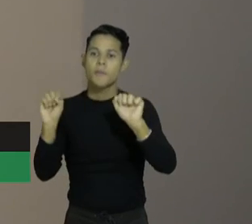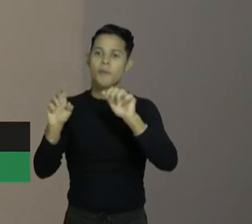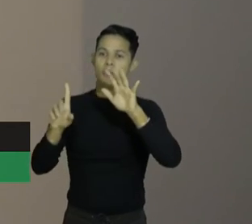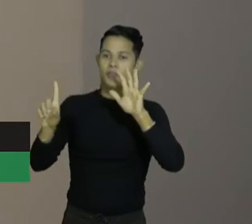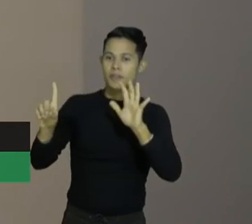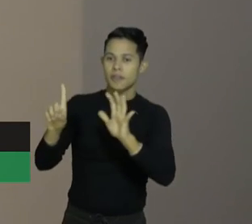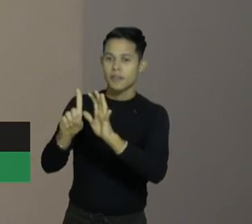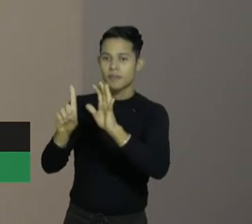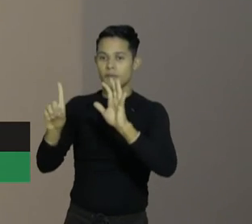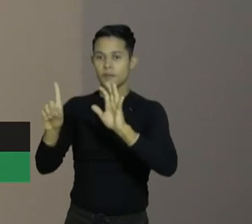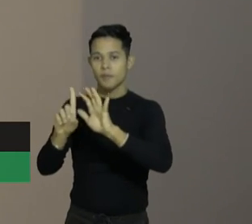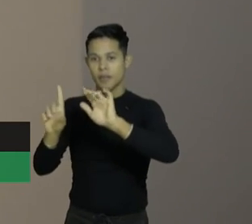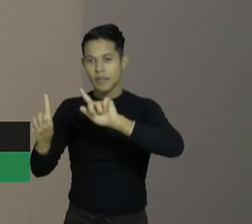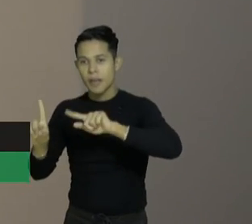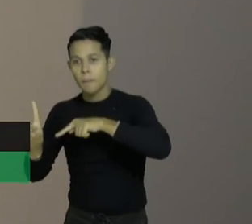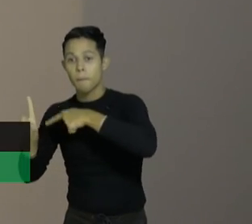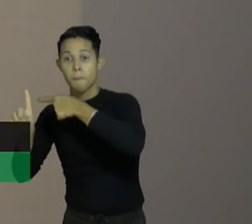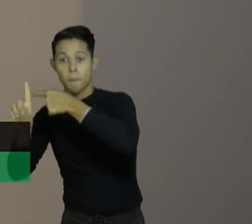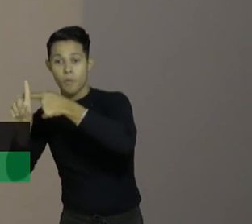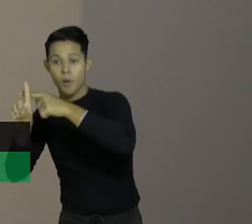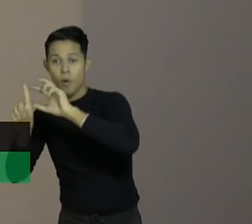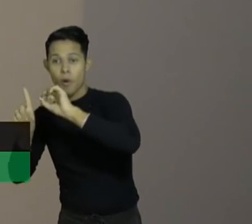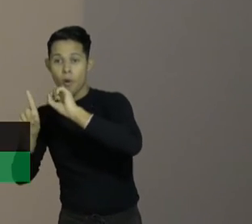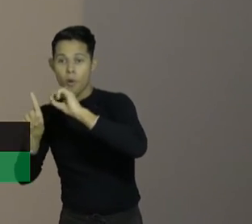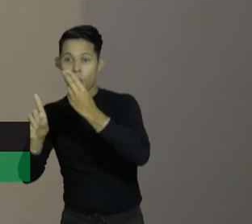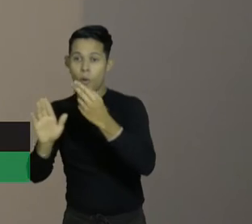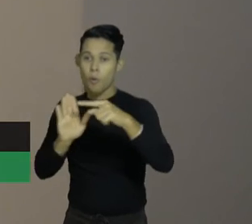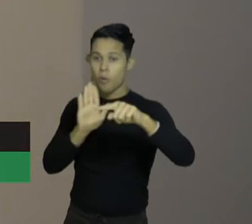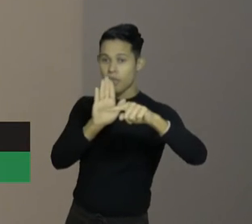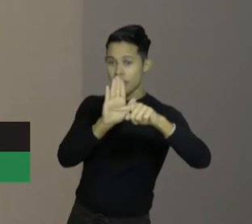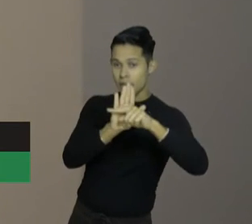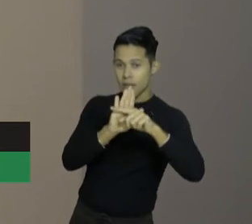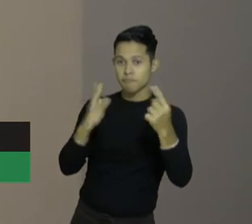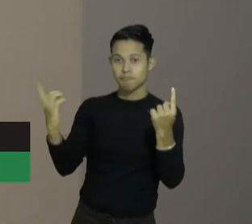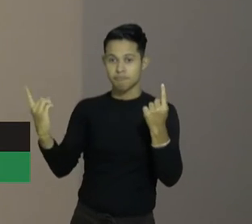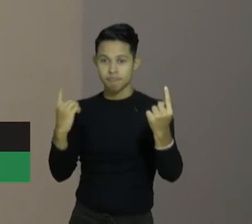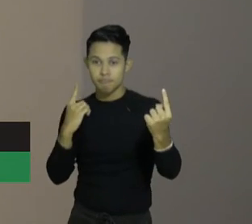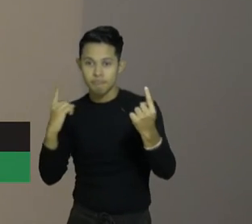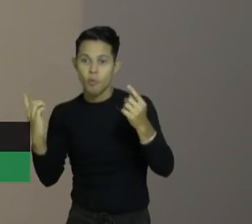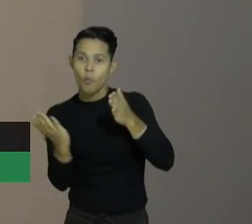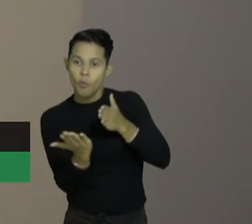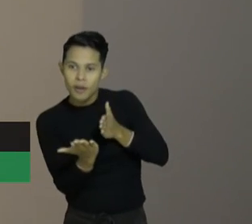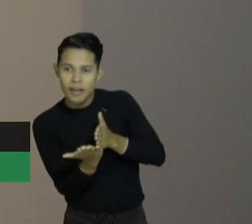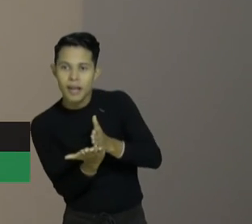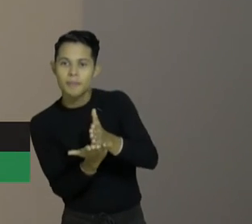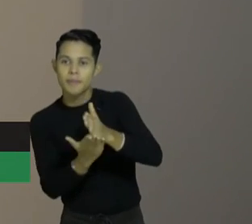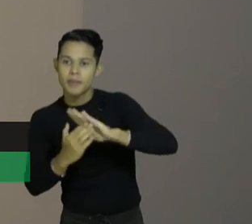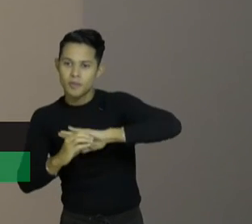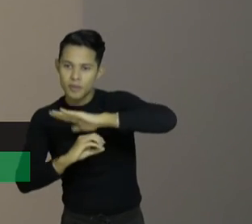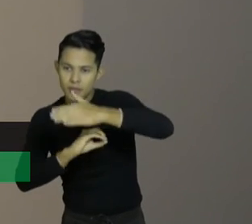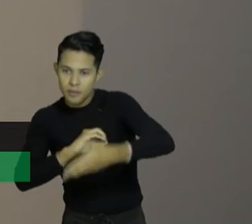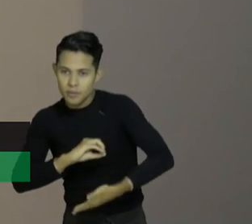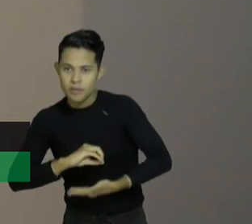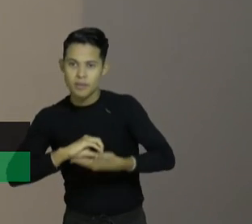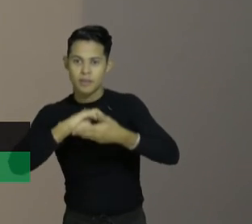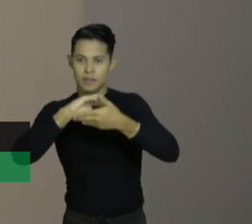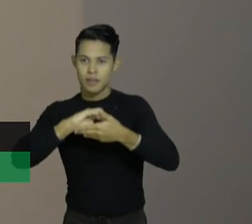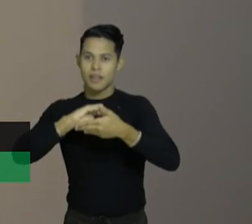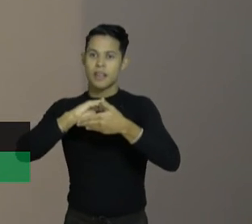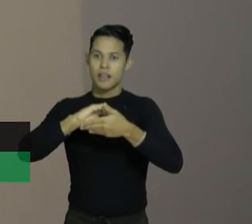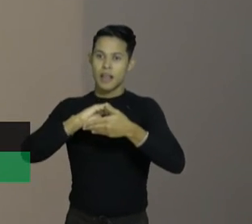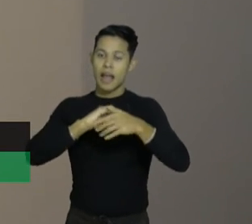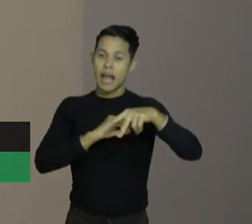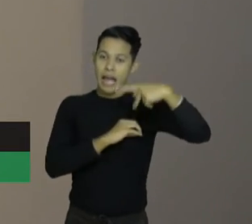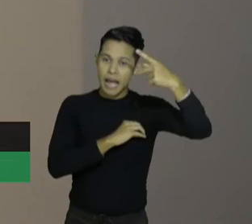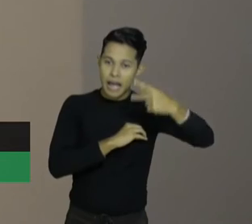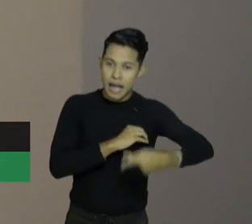positiva ou negativamente a trajetória da sustentabilidade nas Nações europeias